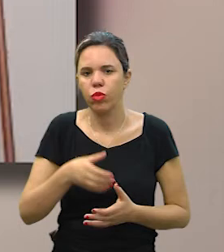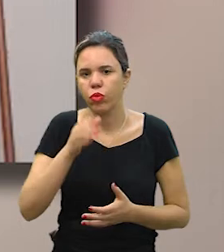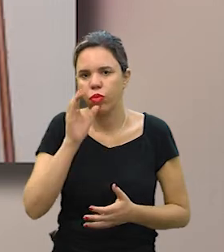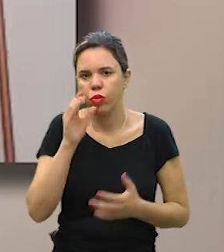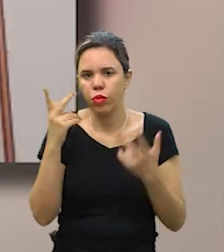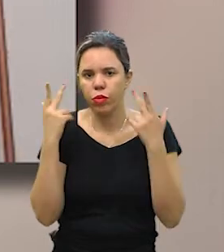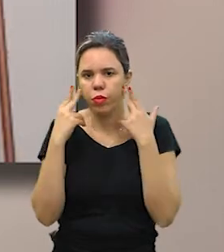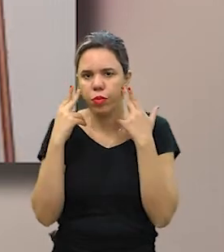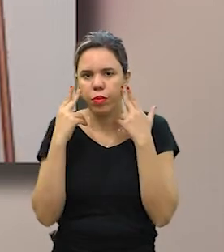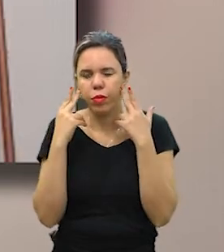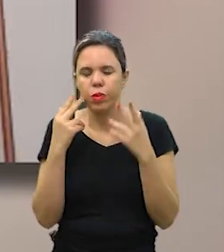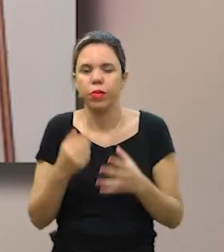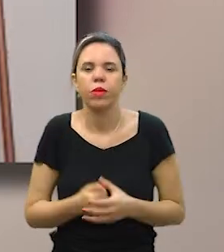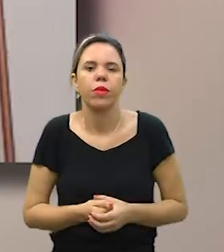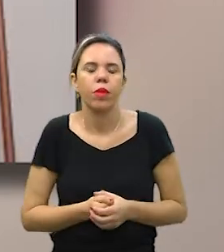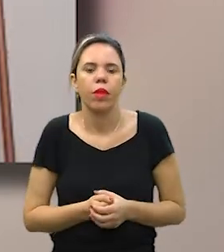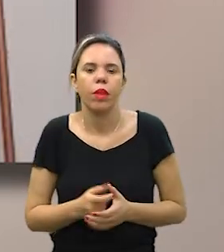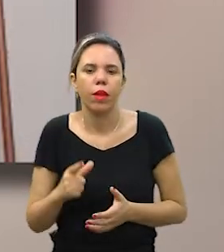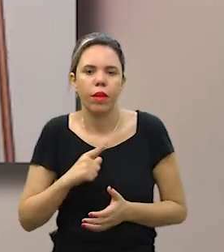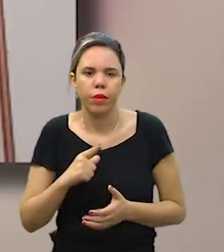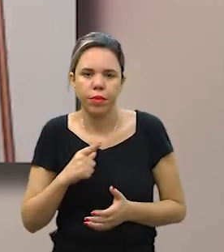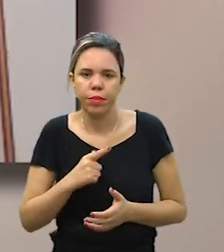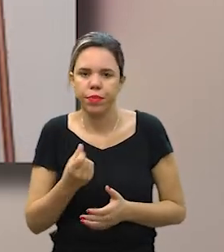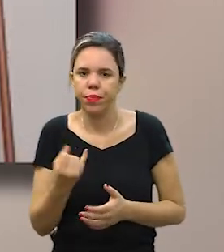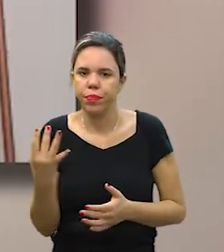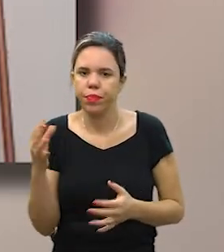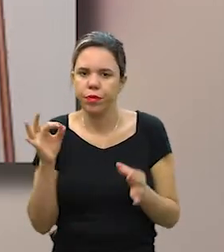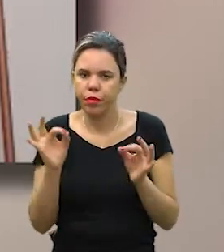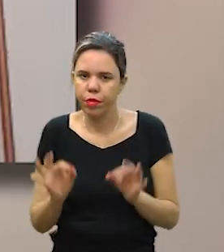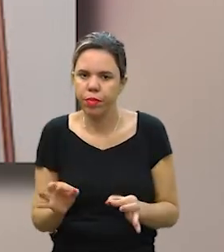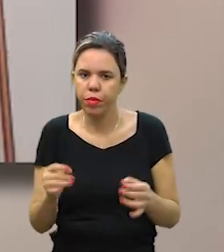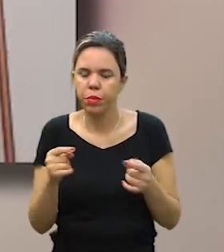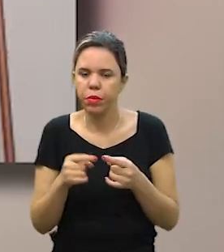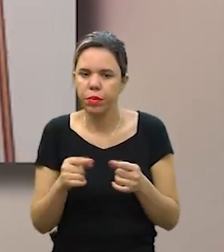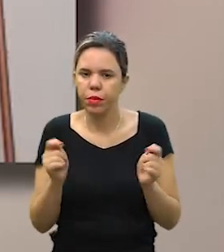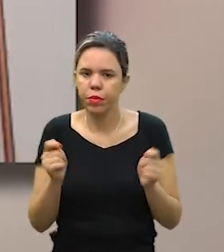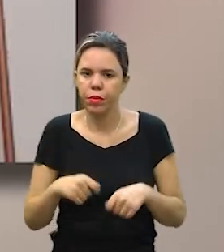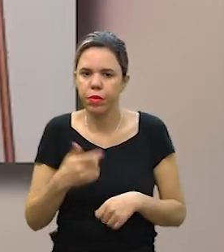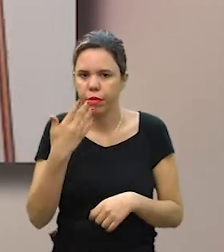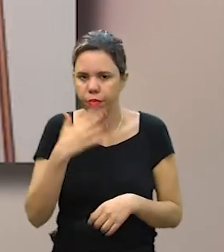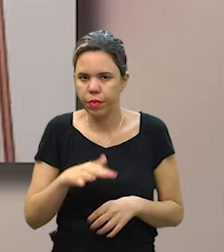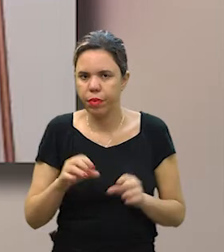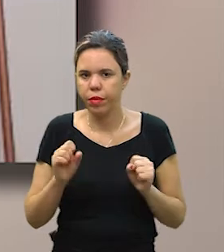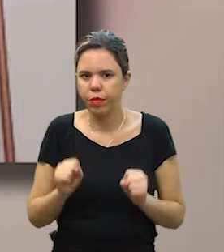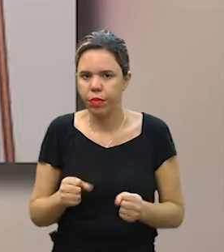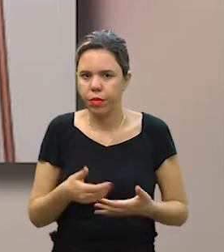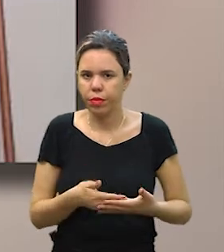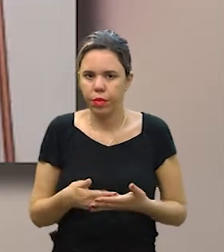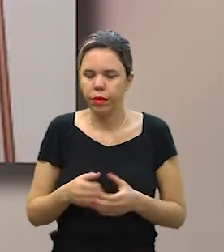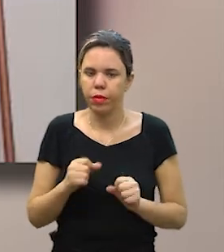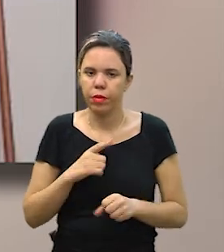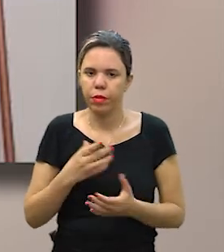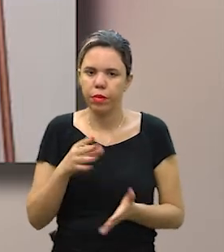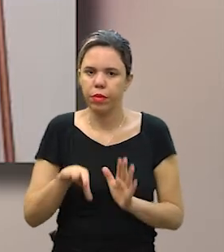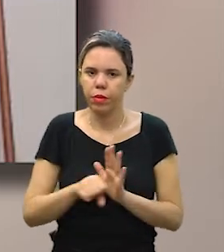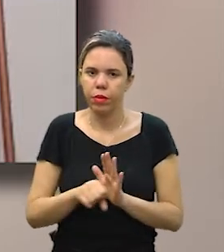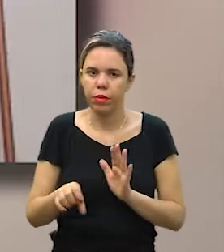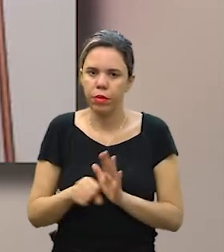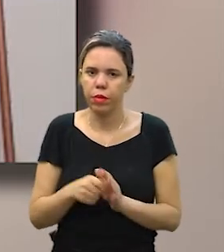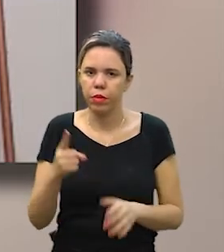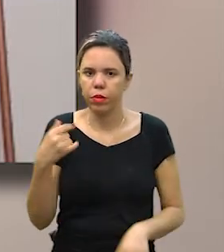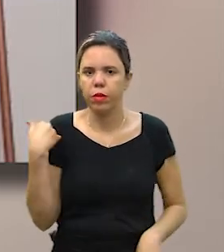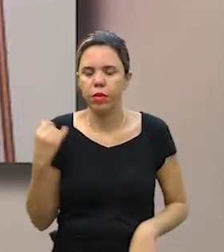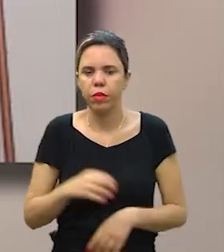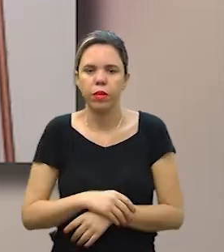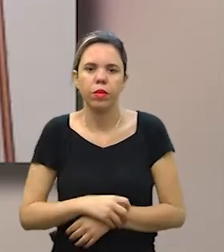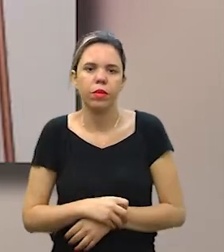o suco natural, ele tem a quantidade correta que essa criança, que esse bebê pode receber a